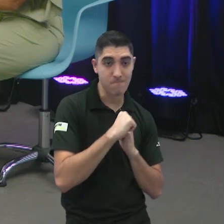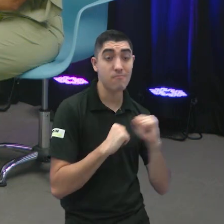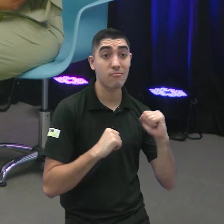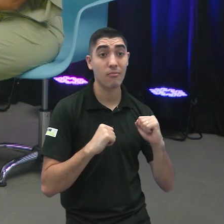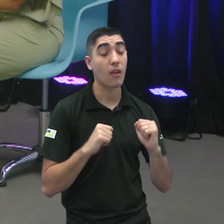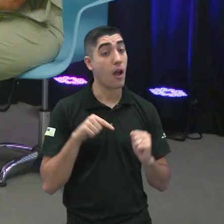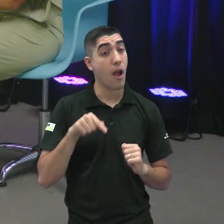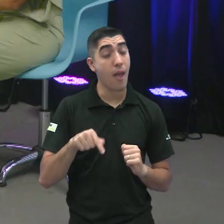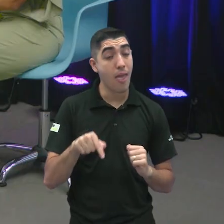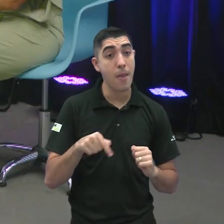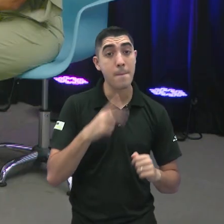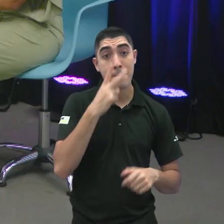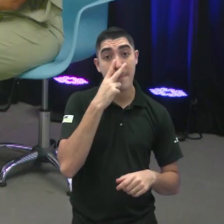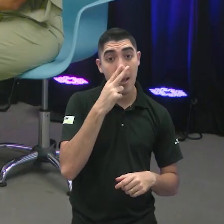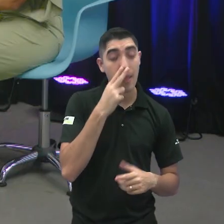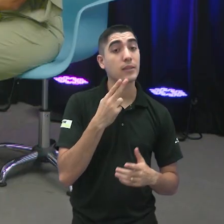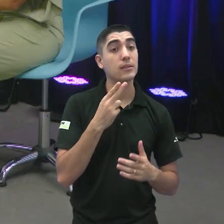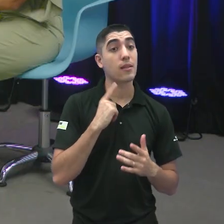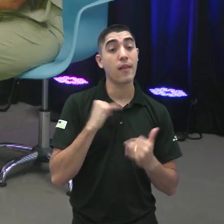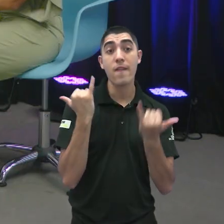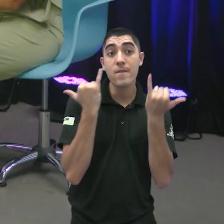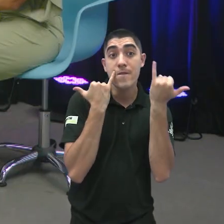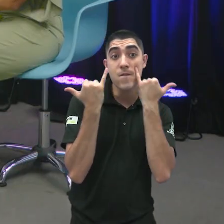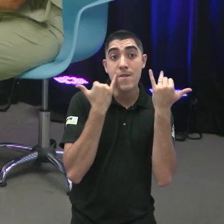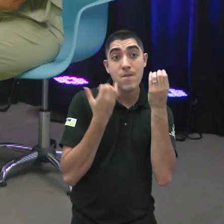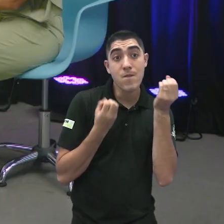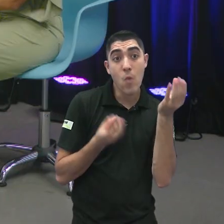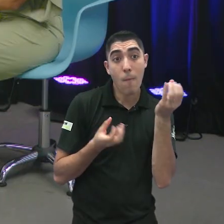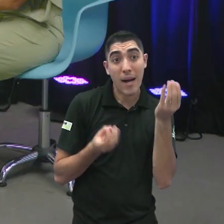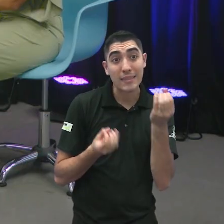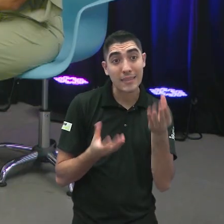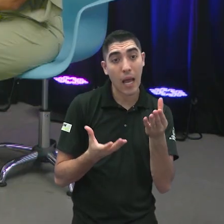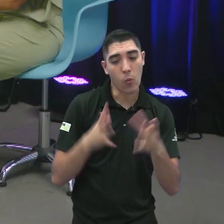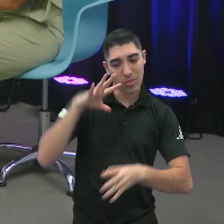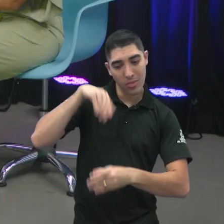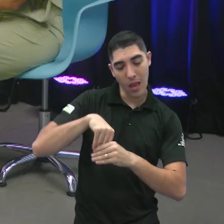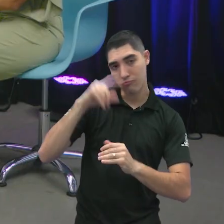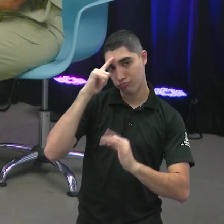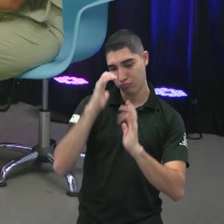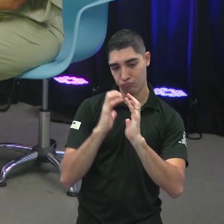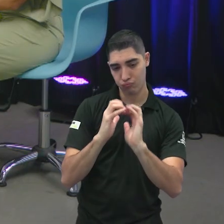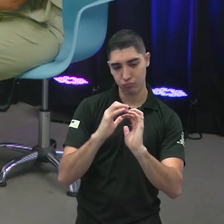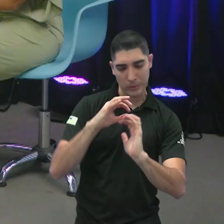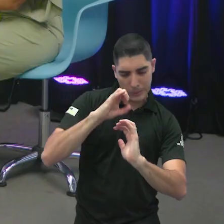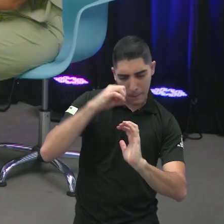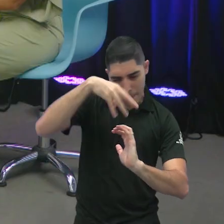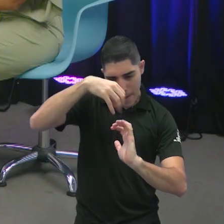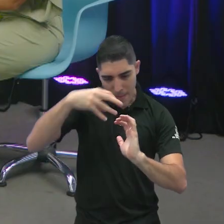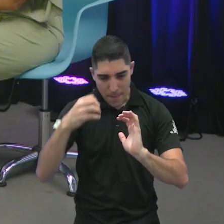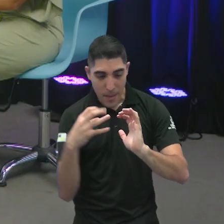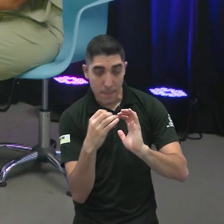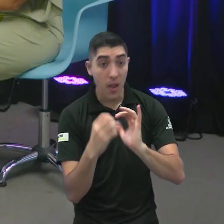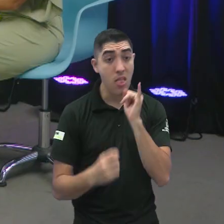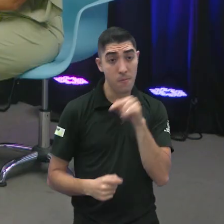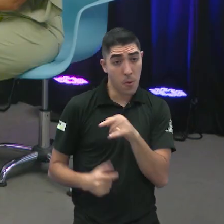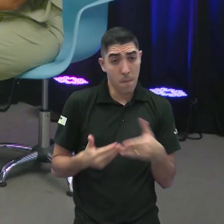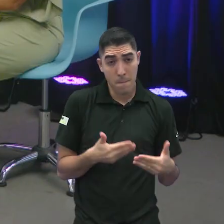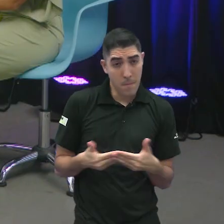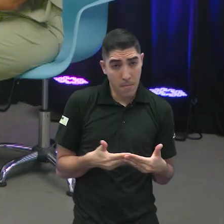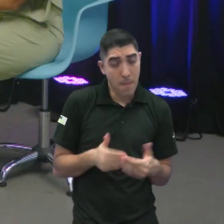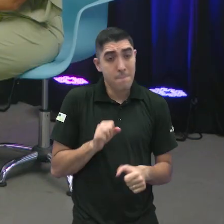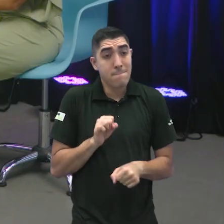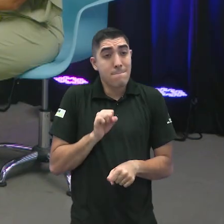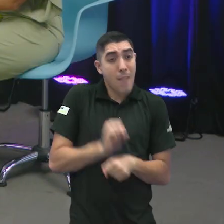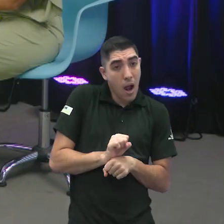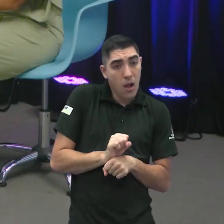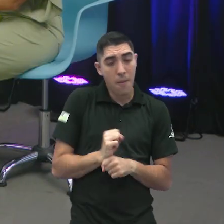sendo impactadas muitas informações que são registradas ali na parte cerebral. Então, aquele bebê ele para um pouquinho de mexer e toda a